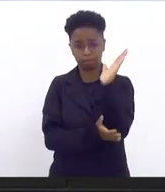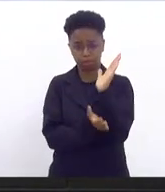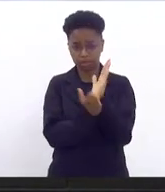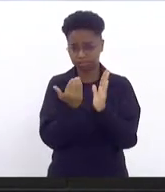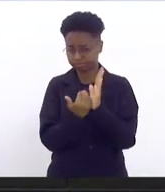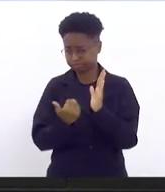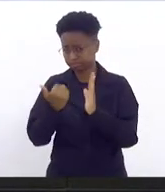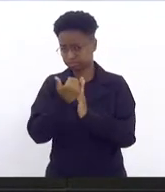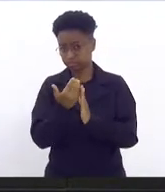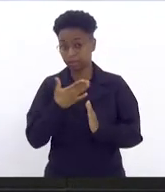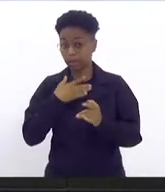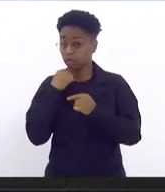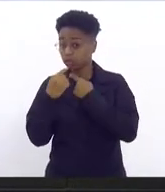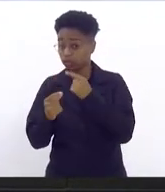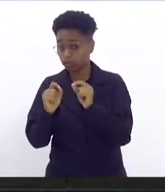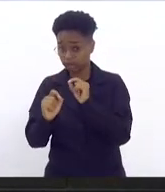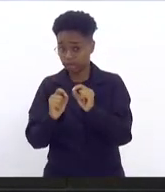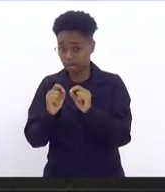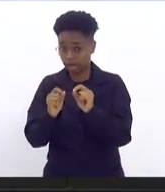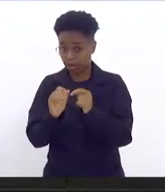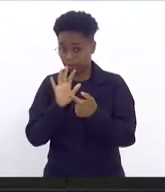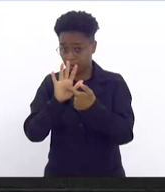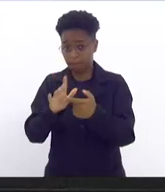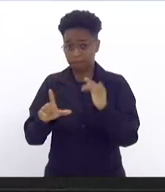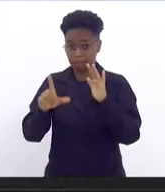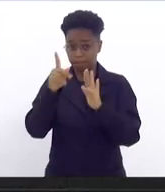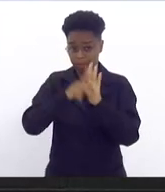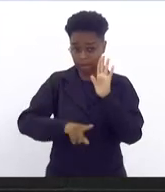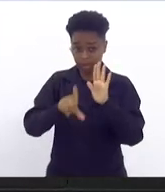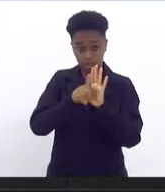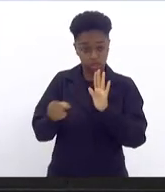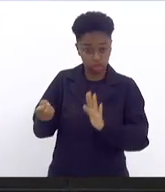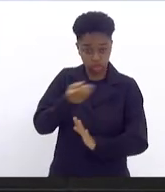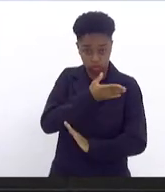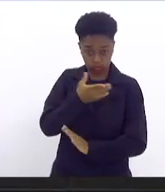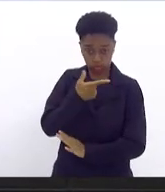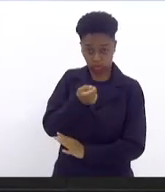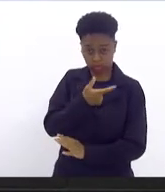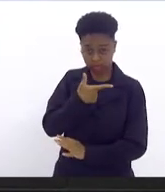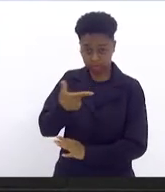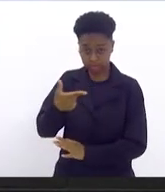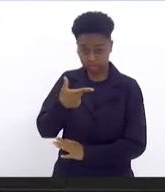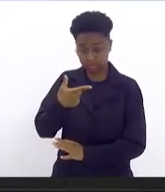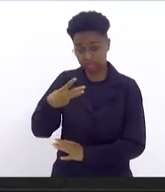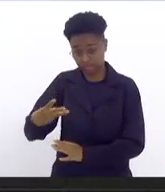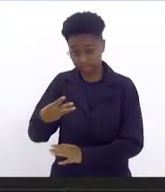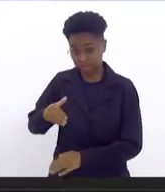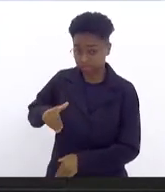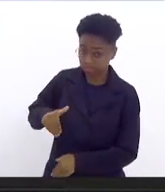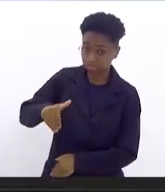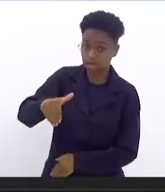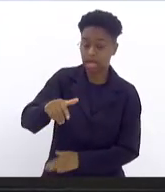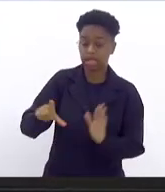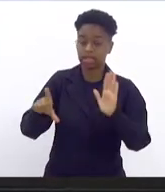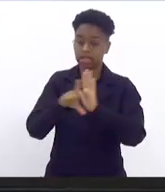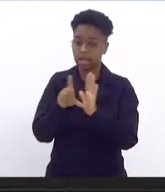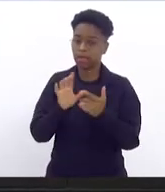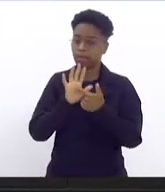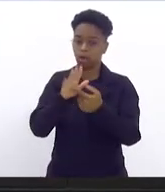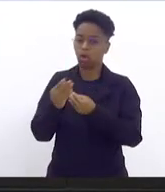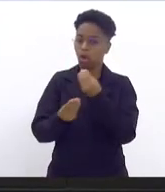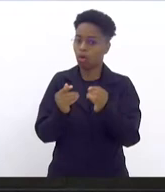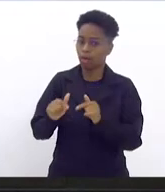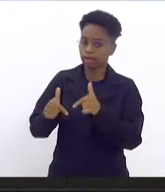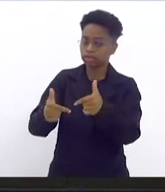dúvida é o seguinte, a gente apresenta um PL novo do ano de 2023 para ser, daqui para frente, a lei que vai regular a matéria,